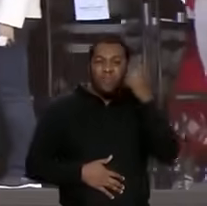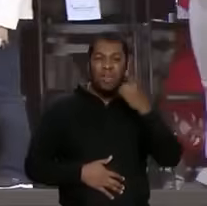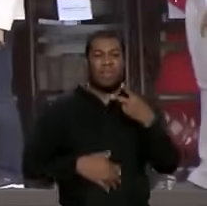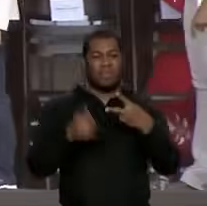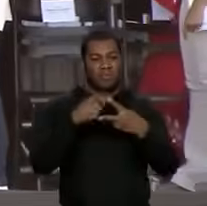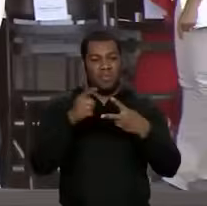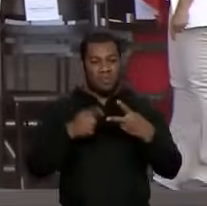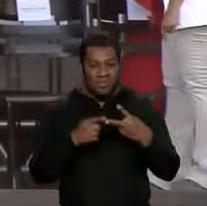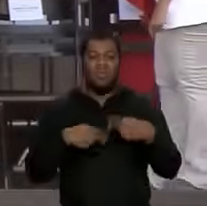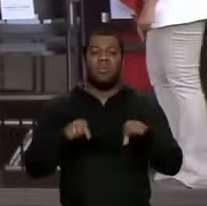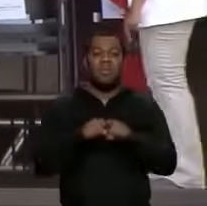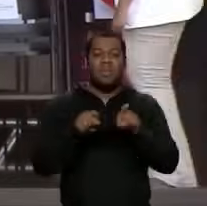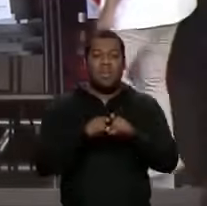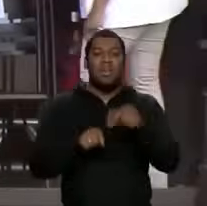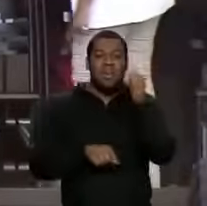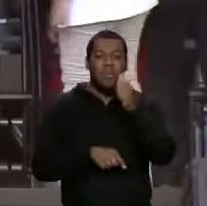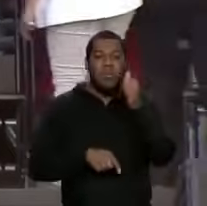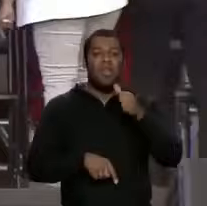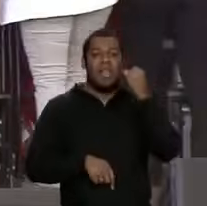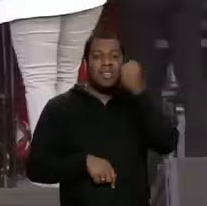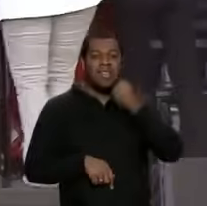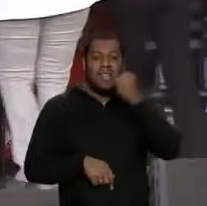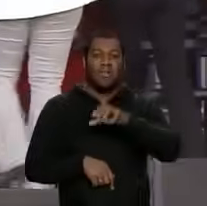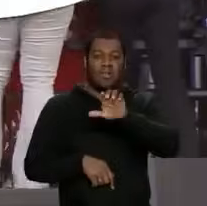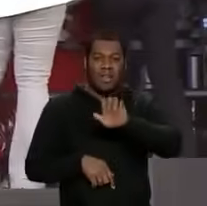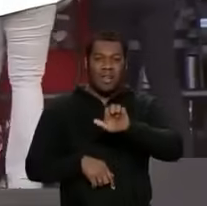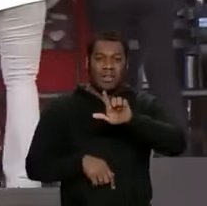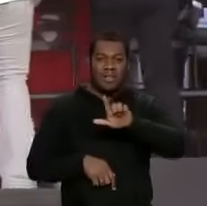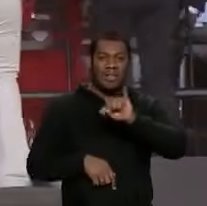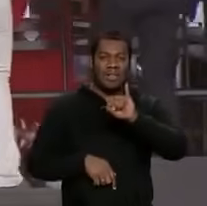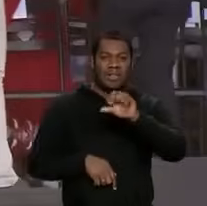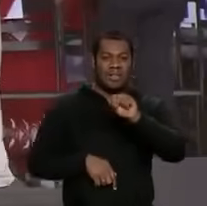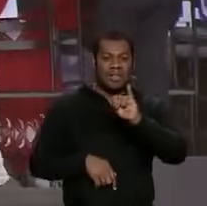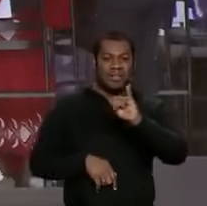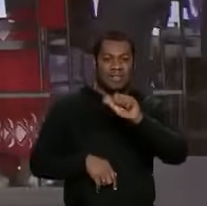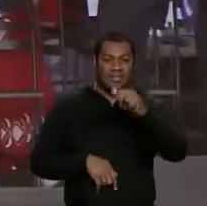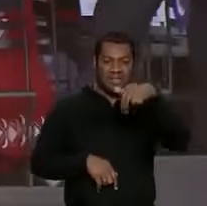a Senadora ele eliziane Gama